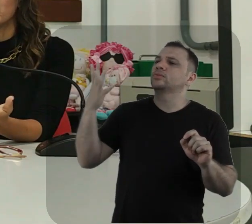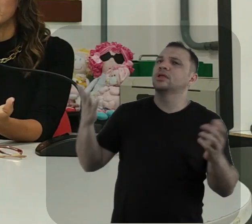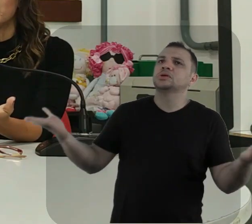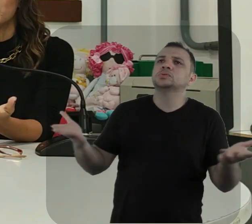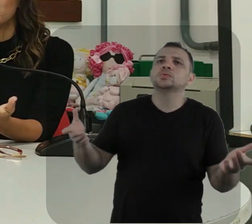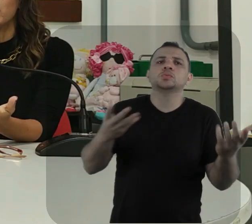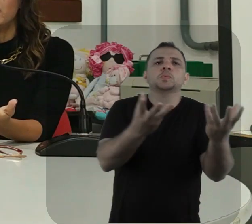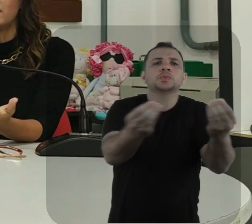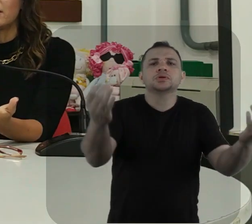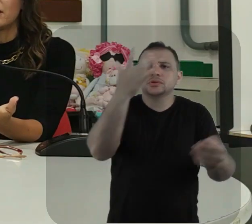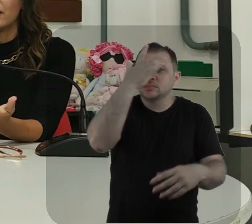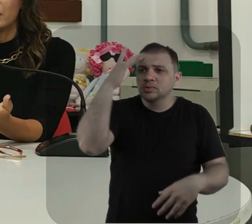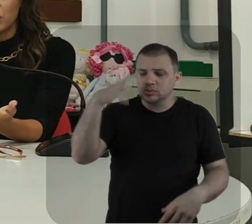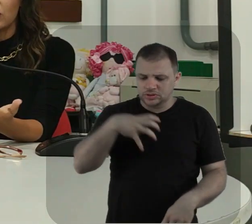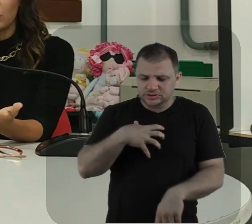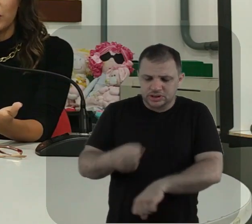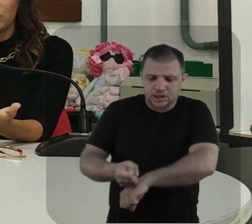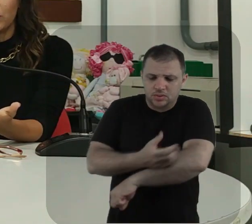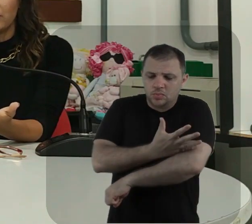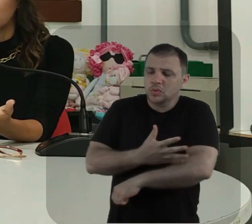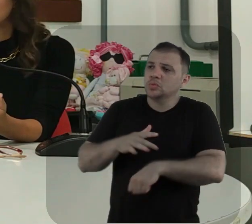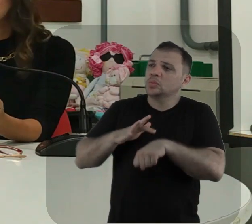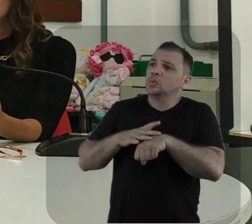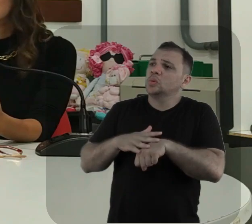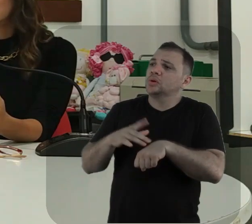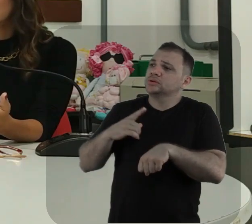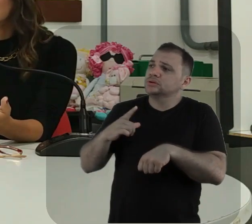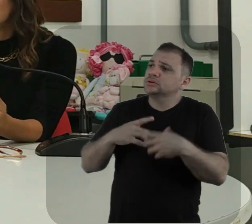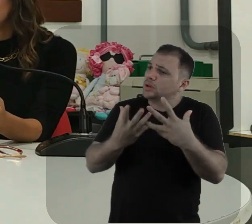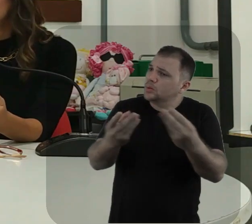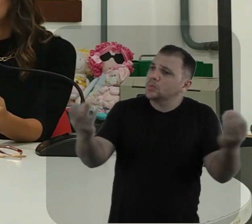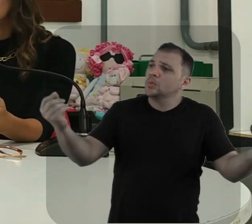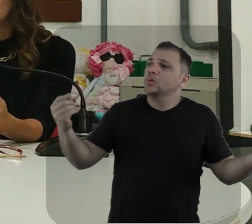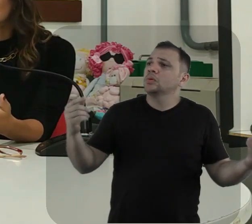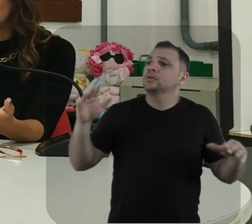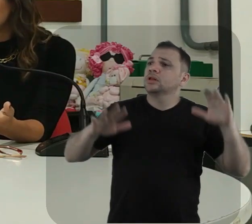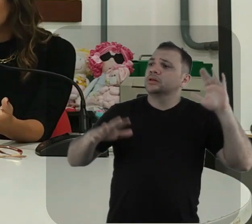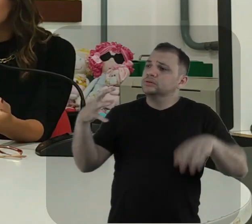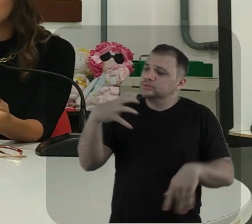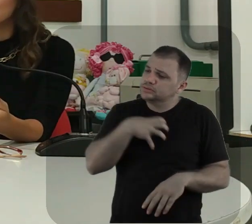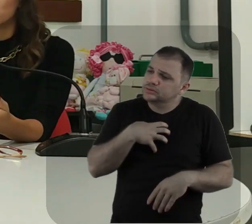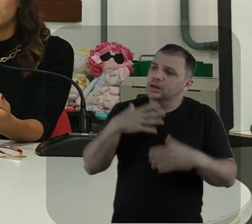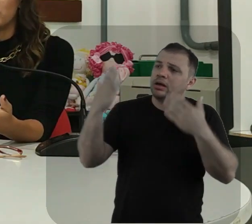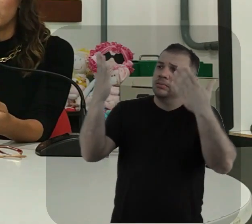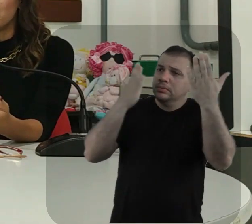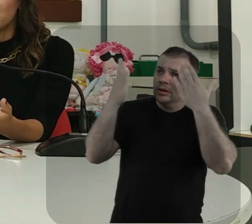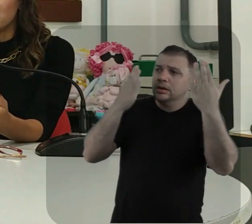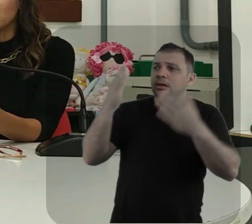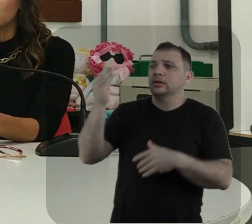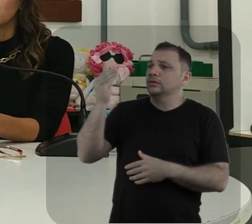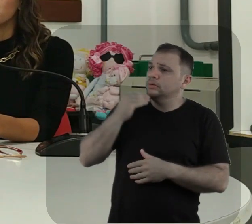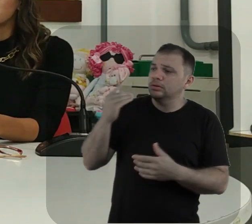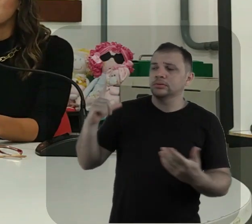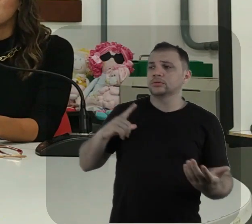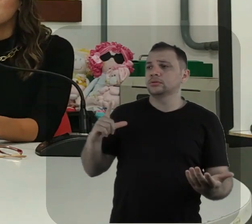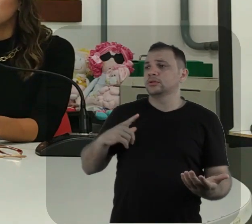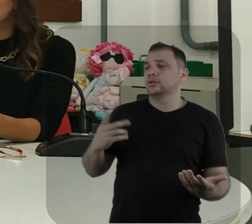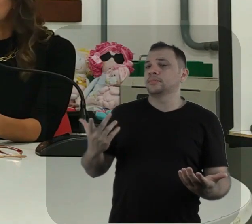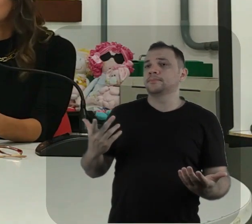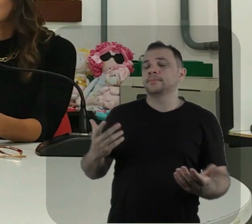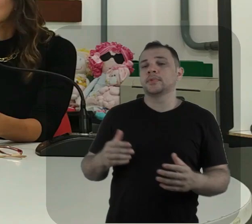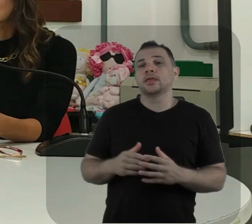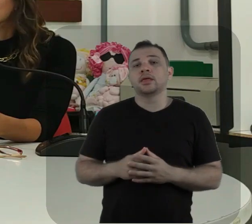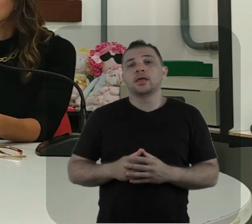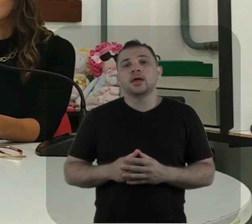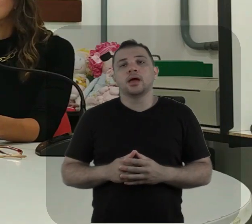pessoas estão cada vez mais doentes, né, emocionalmente doentes, fragilizadas, muito vulneráveis do ponto de vista psíquico. E